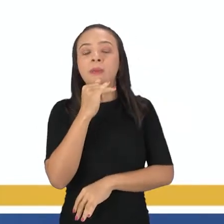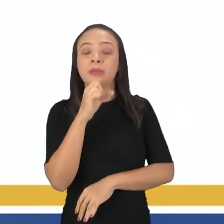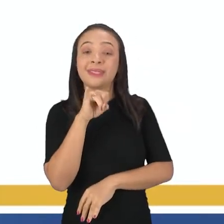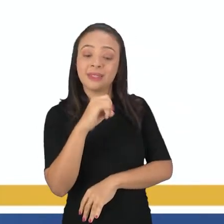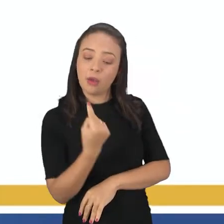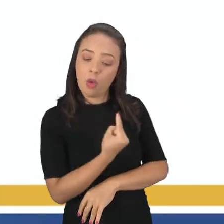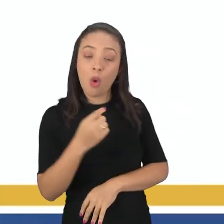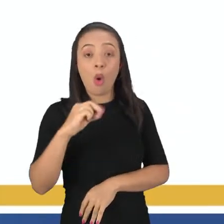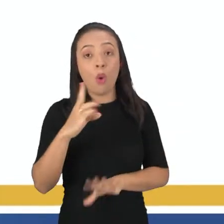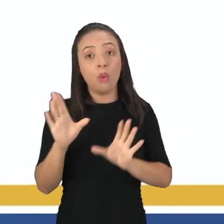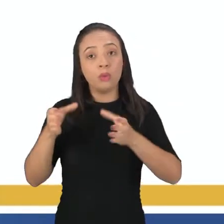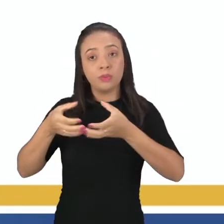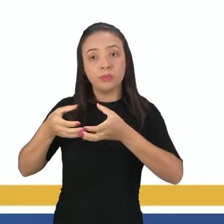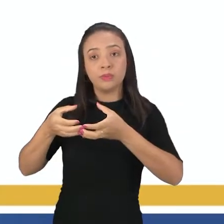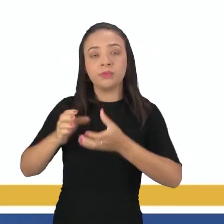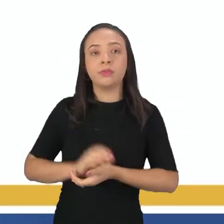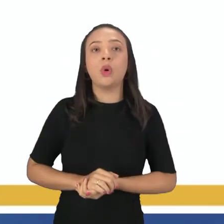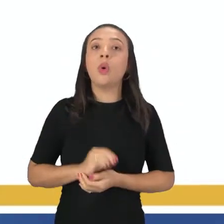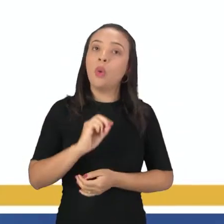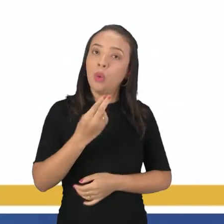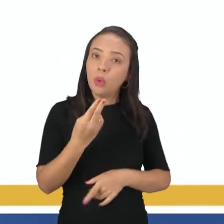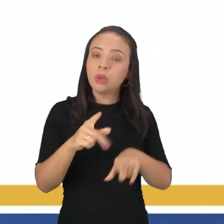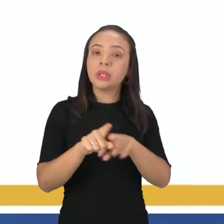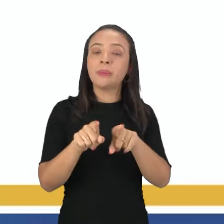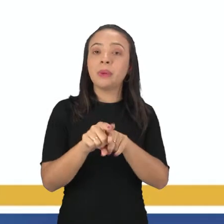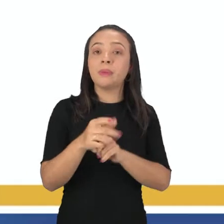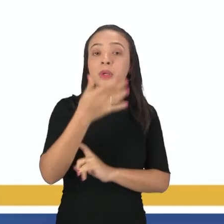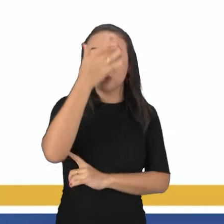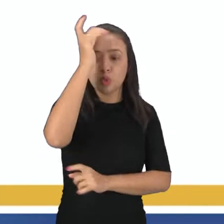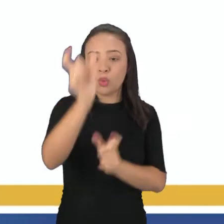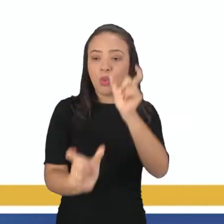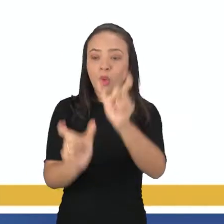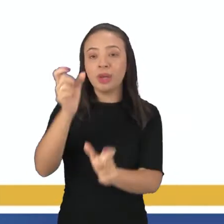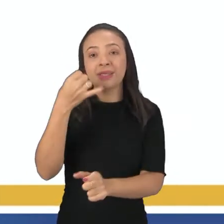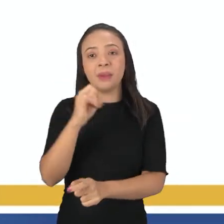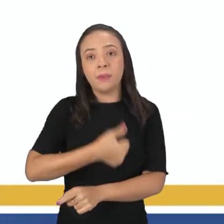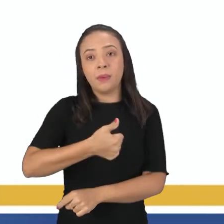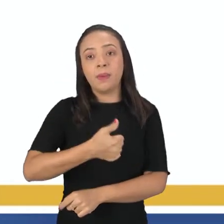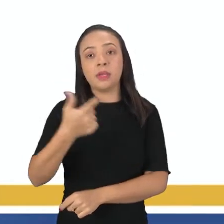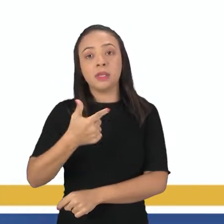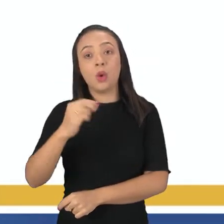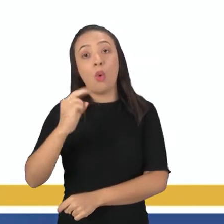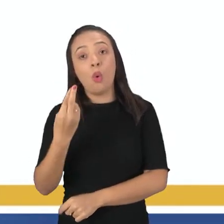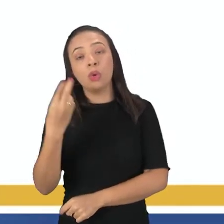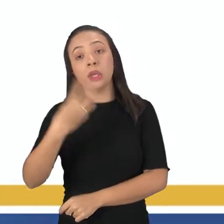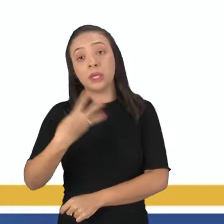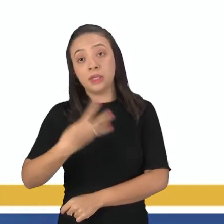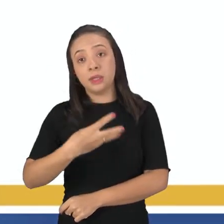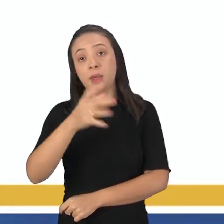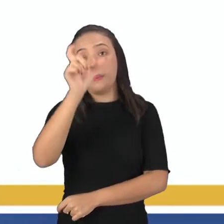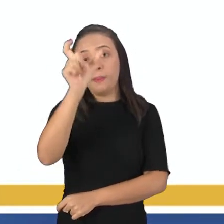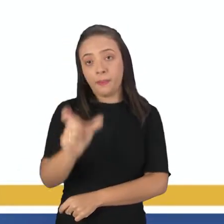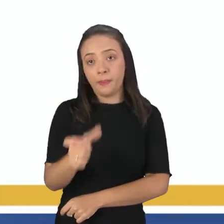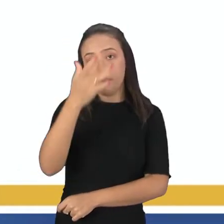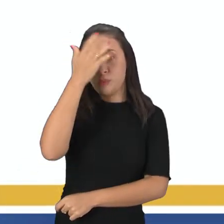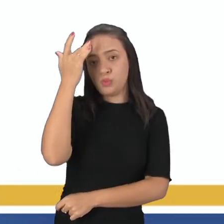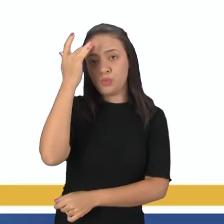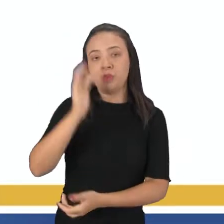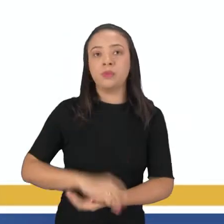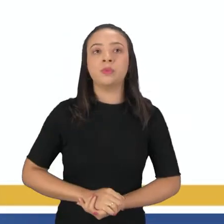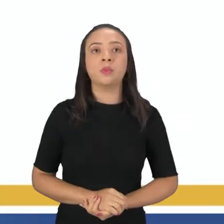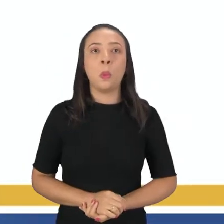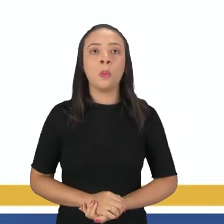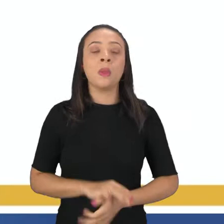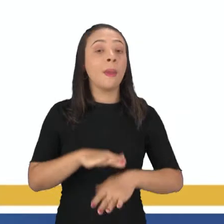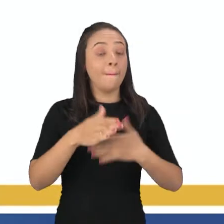ou plural, ou também de acordo com a pessoa do sujeito, se está na primeira, na segunda ou na terceira pessoa. Ok?